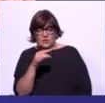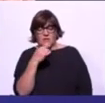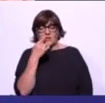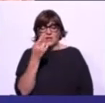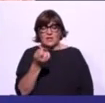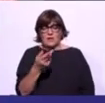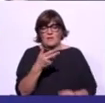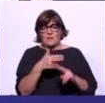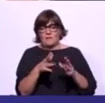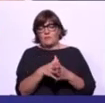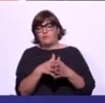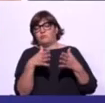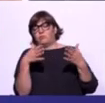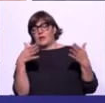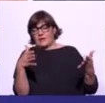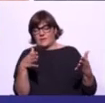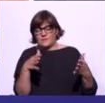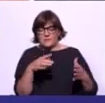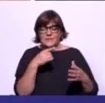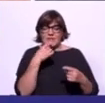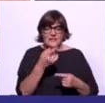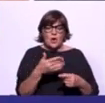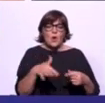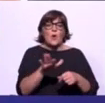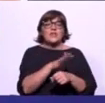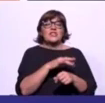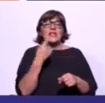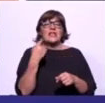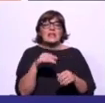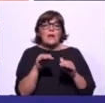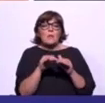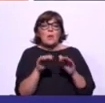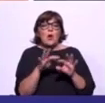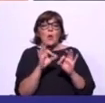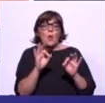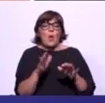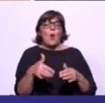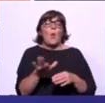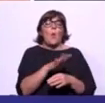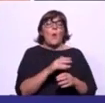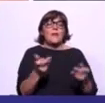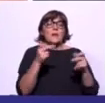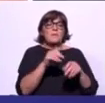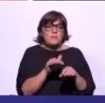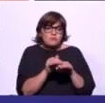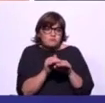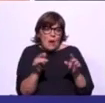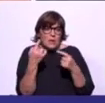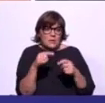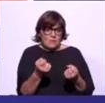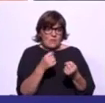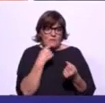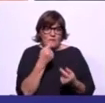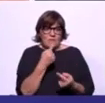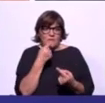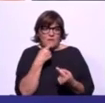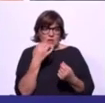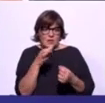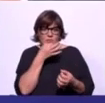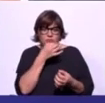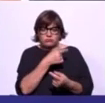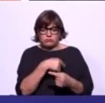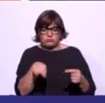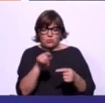uma grande diferença também. Ou seja, aonde é que está a tal hegemonia? Aonde é que aparece a tal hegemonia de que tanto se fala e de que